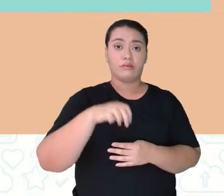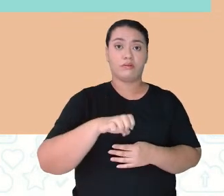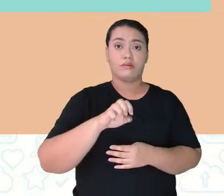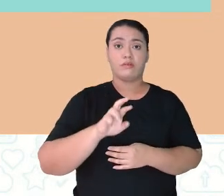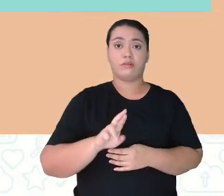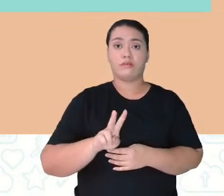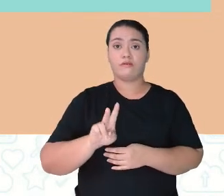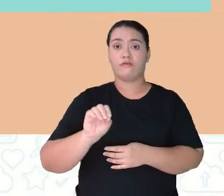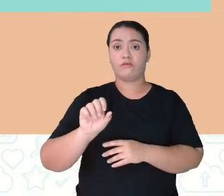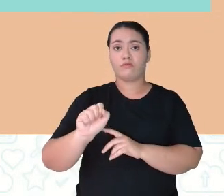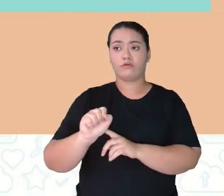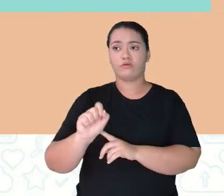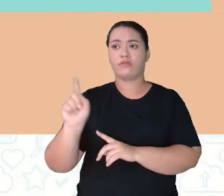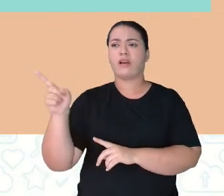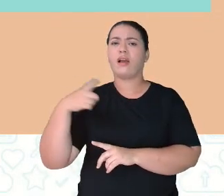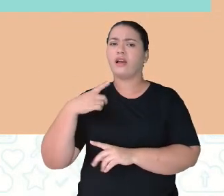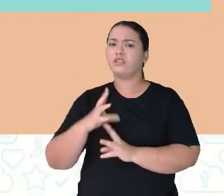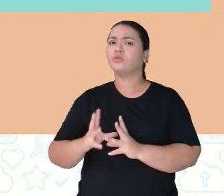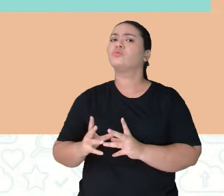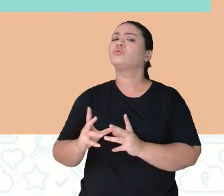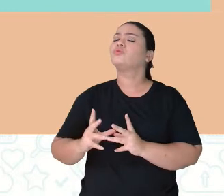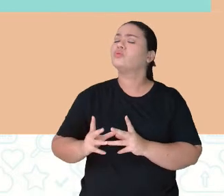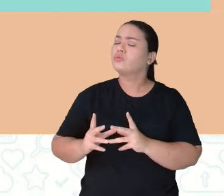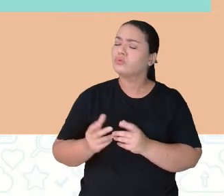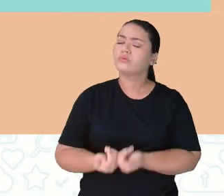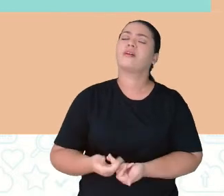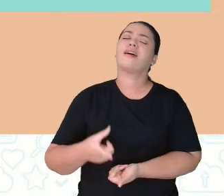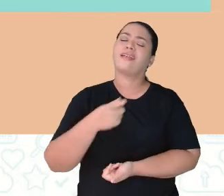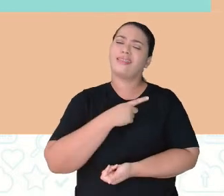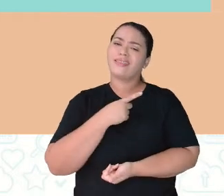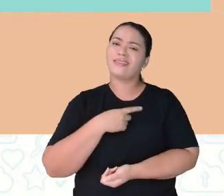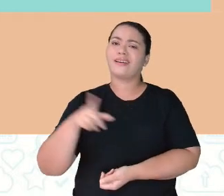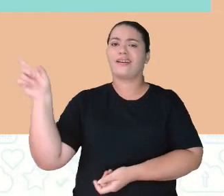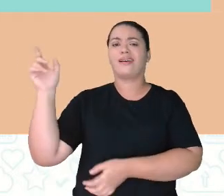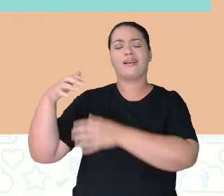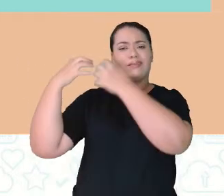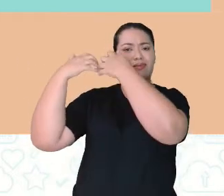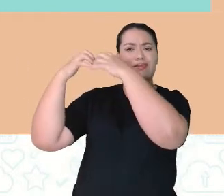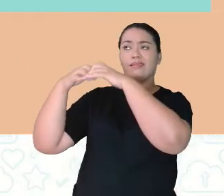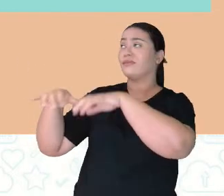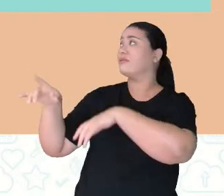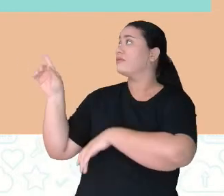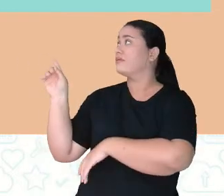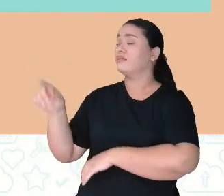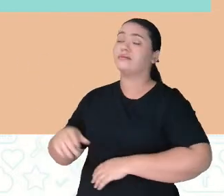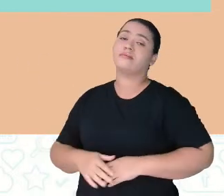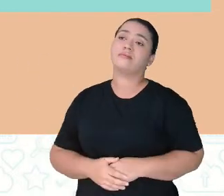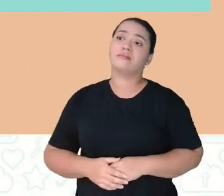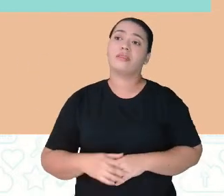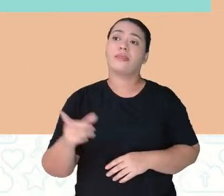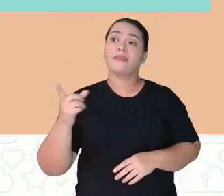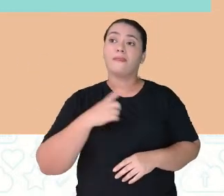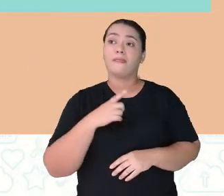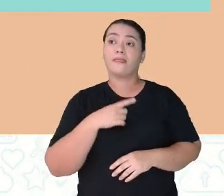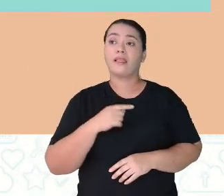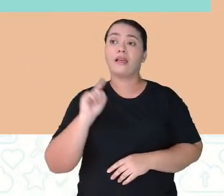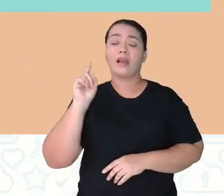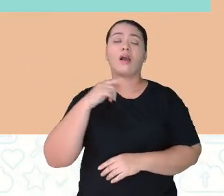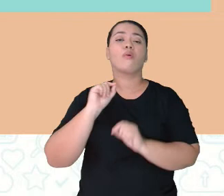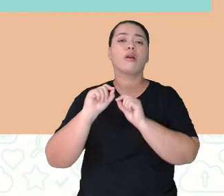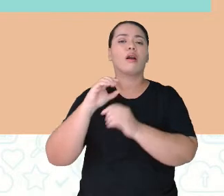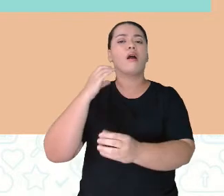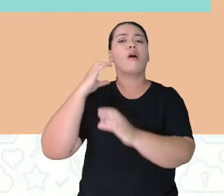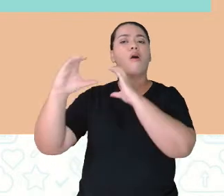tecido nervoso. Então, todo mundo tem esse tecido, né, professora? O tecido nervoso é um tecido de